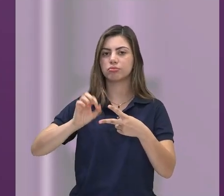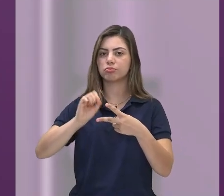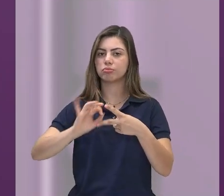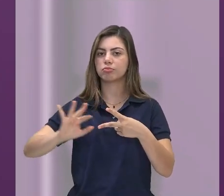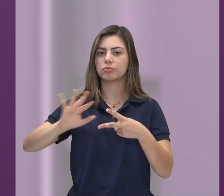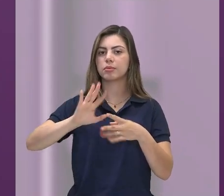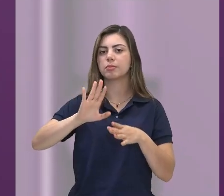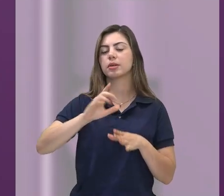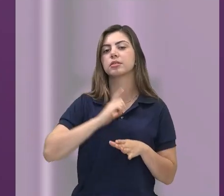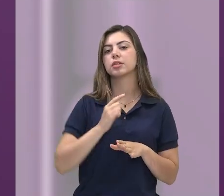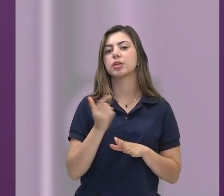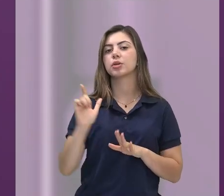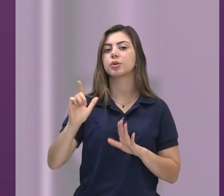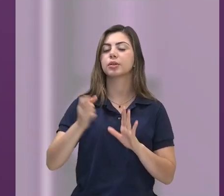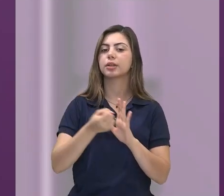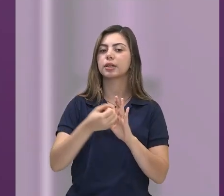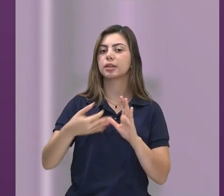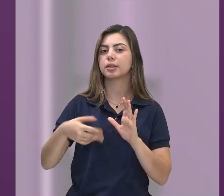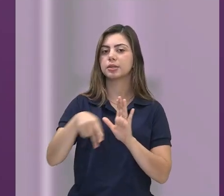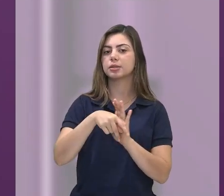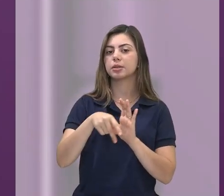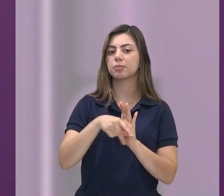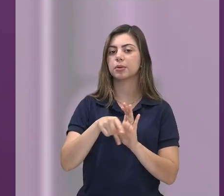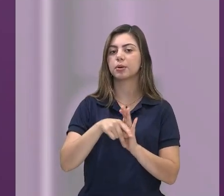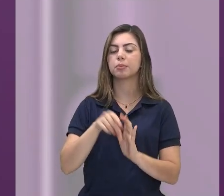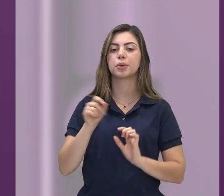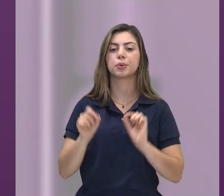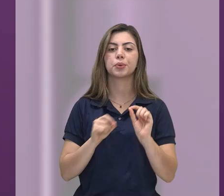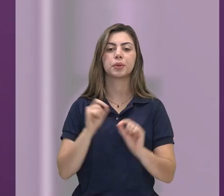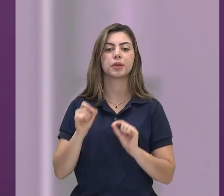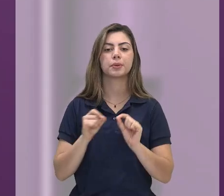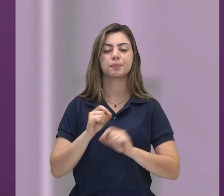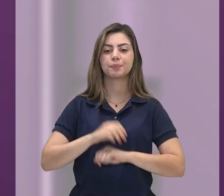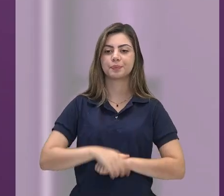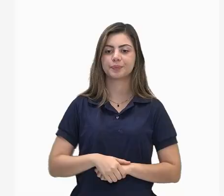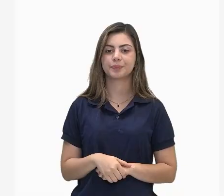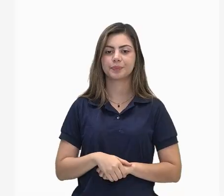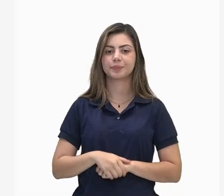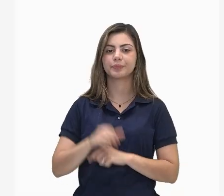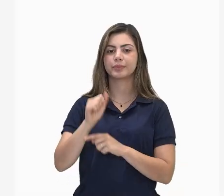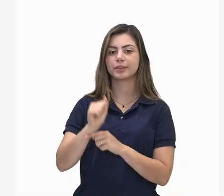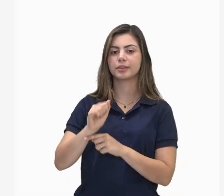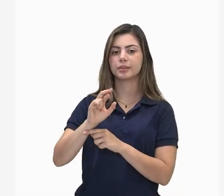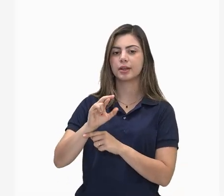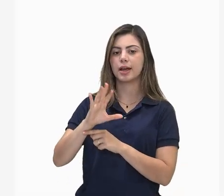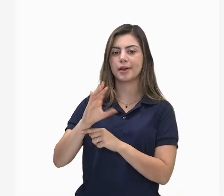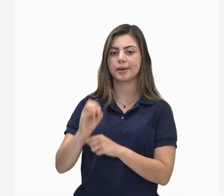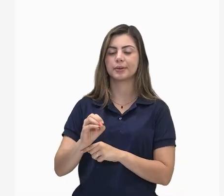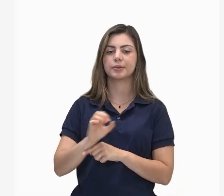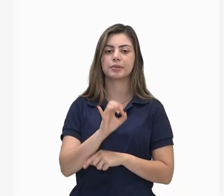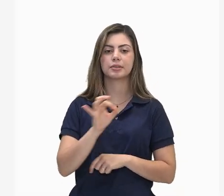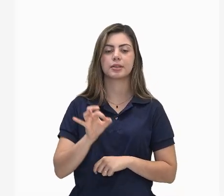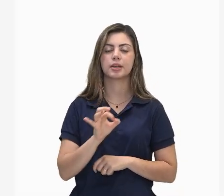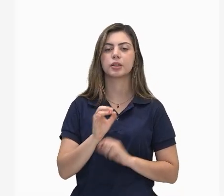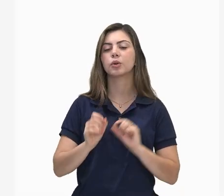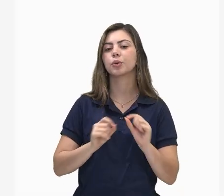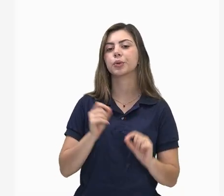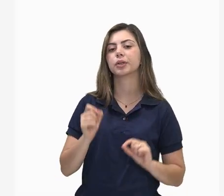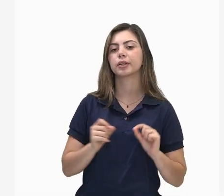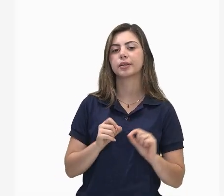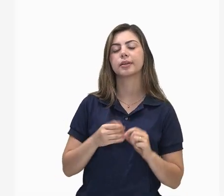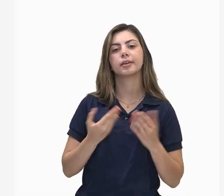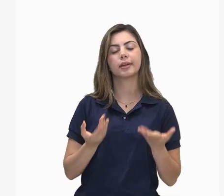próximo elemento da nossa circunferência, que é o chamado de arco. Então, o arco, né, é parte